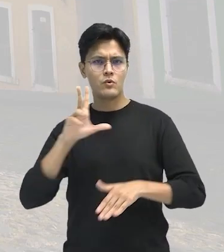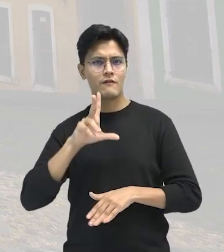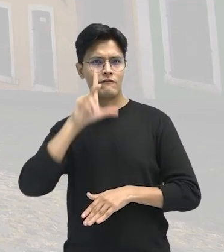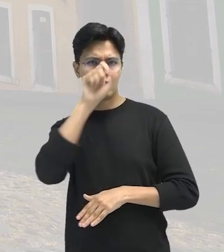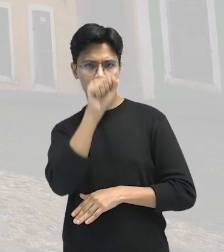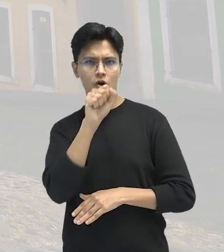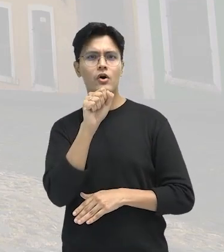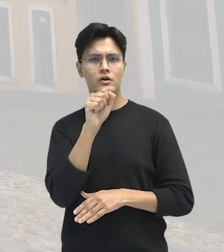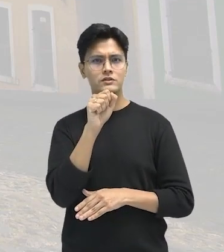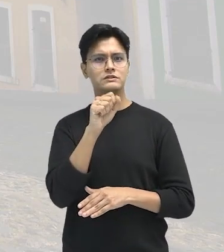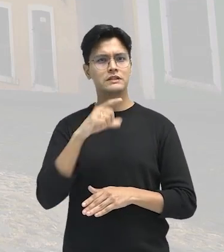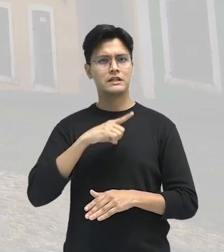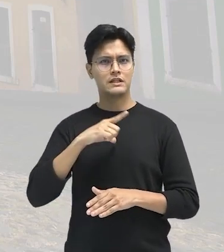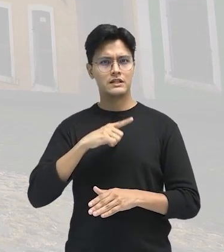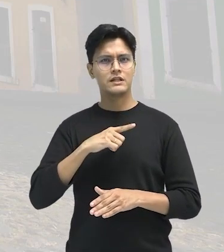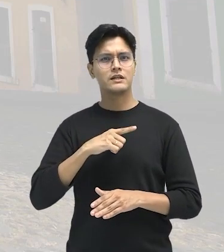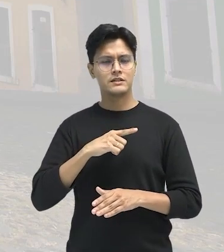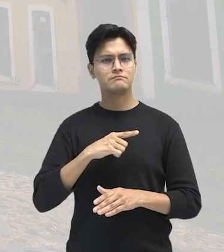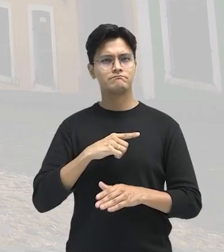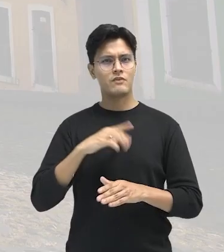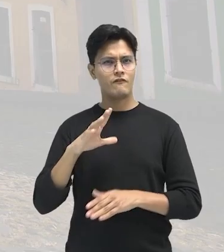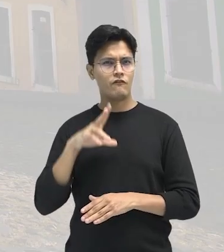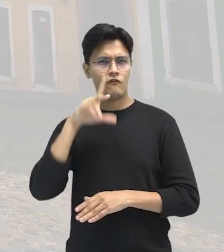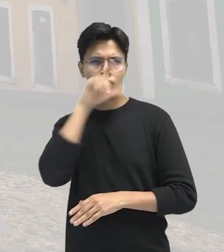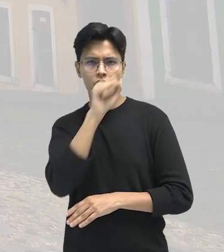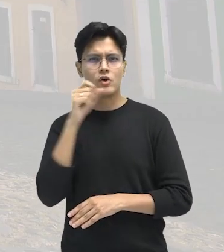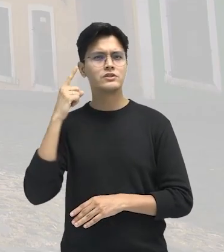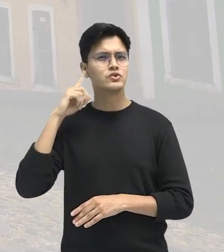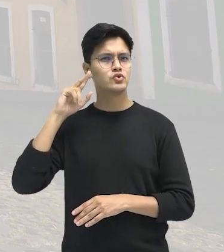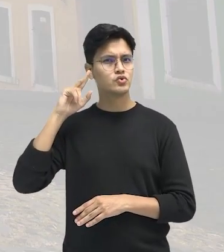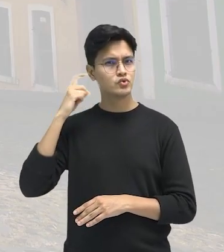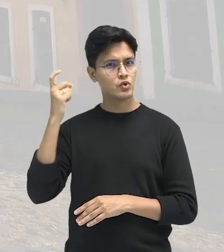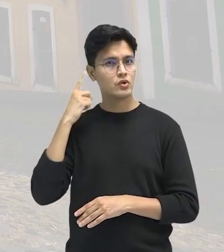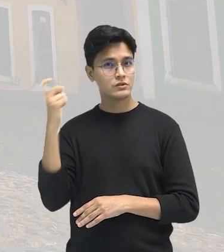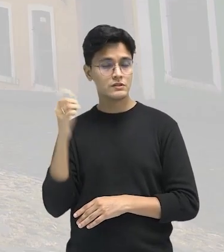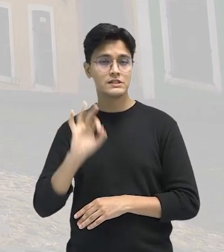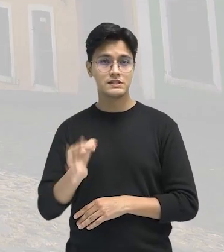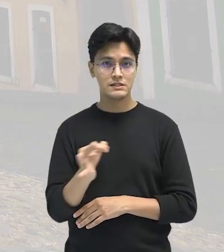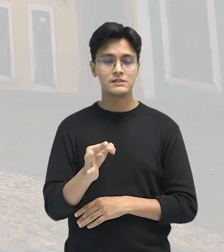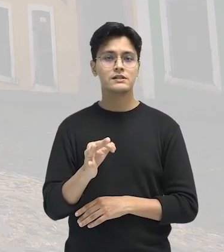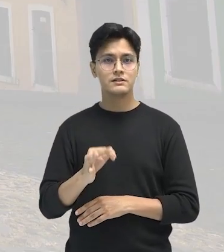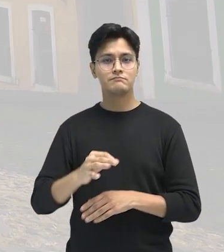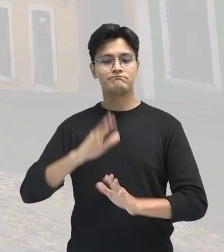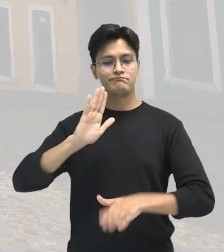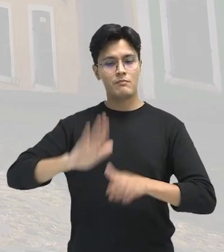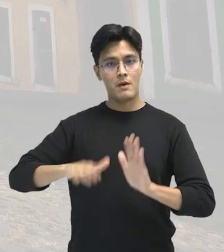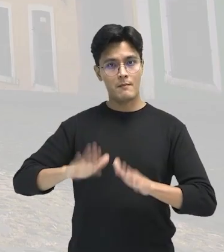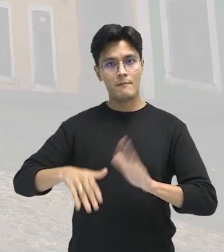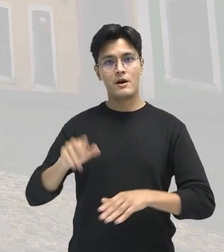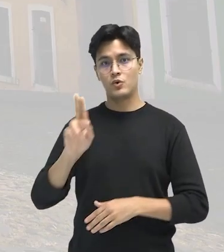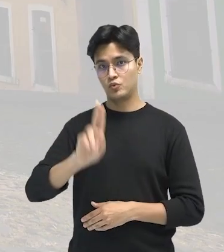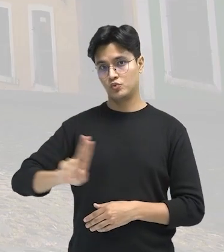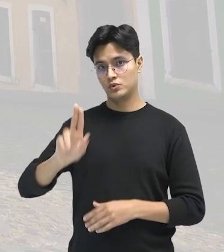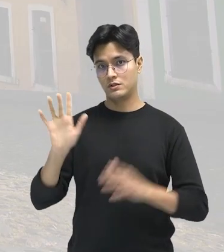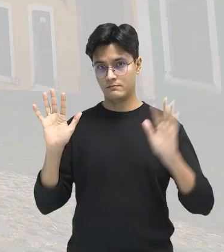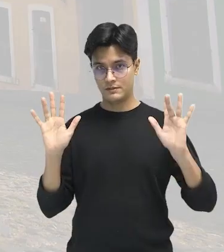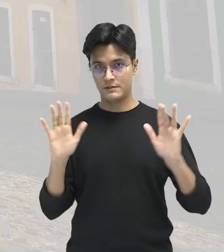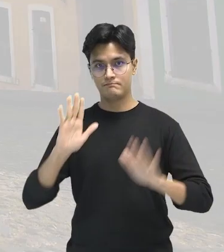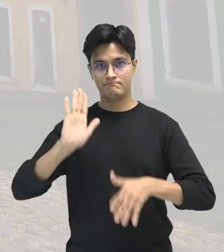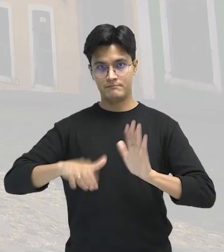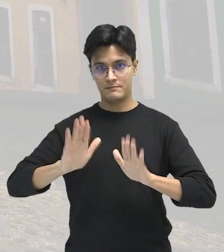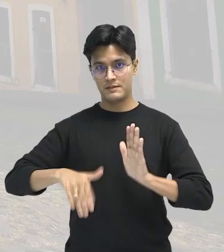a marcação mais forte, tá? Então, o atabaque ele é tocado só com as mãos. Tan, tan, tan, tan,